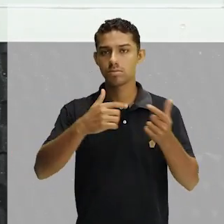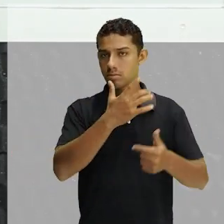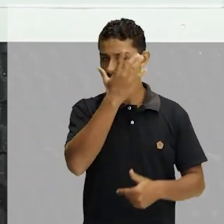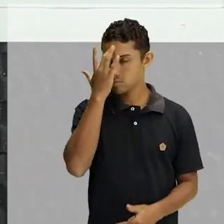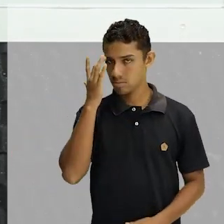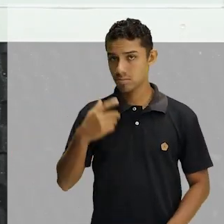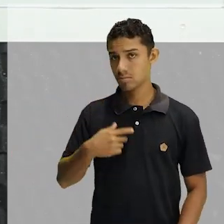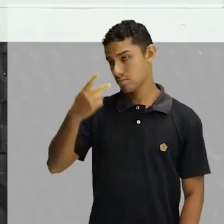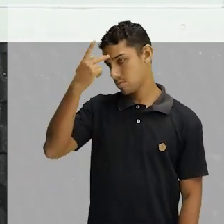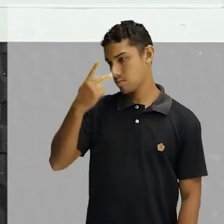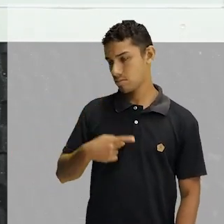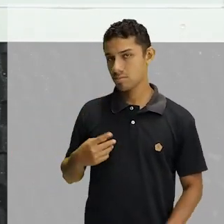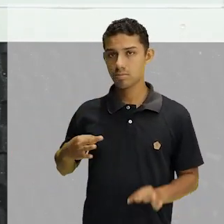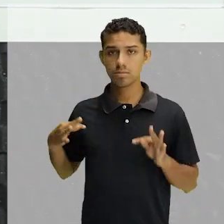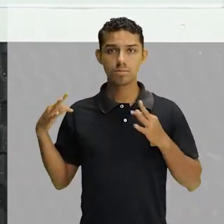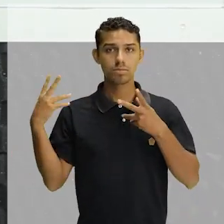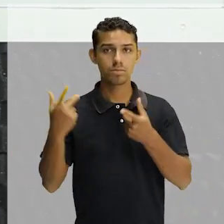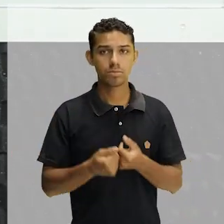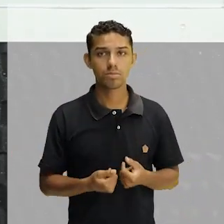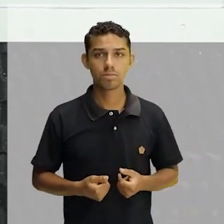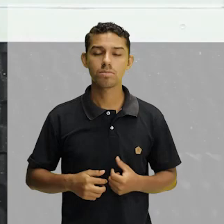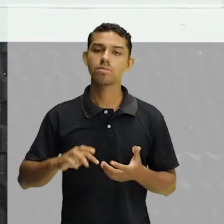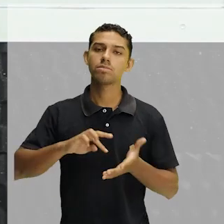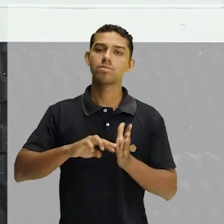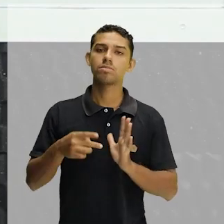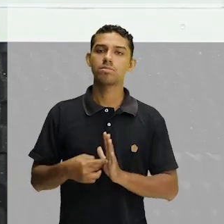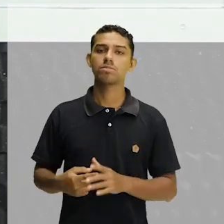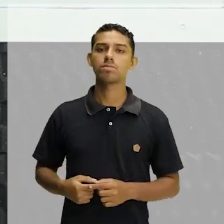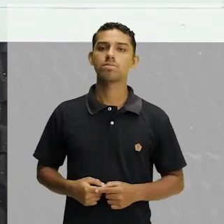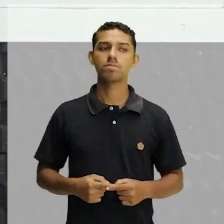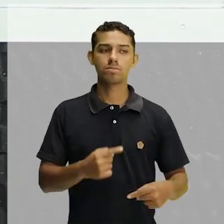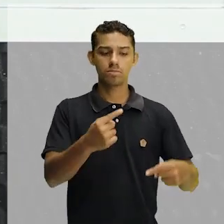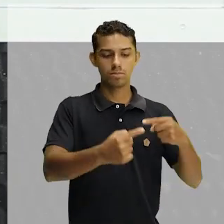sua própria e de todos. Ele chama isso de guerra